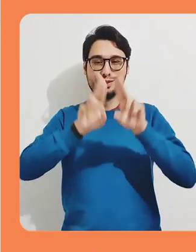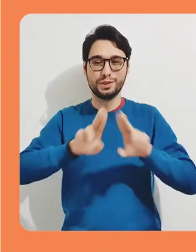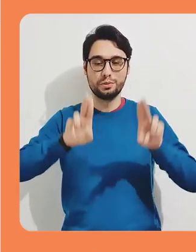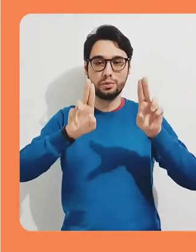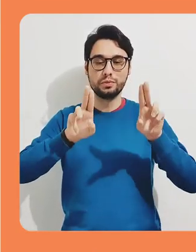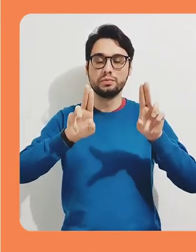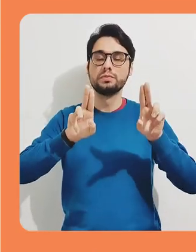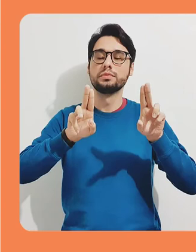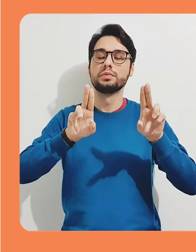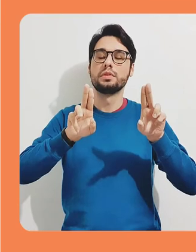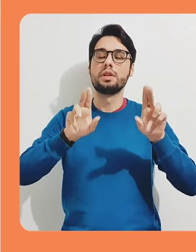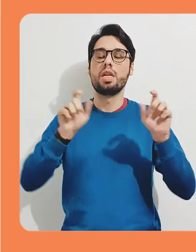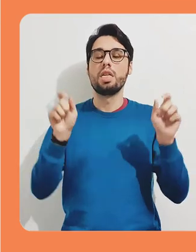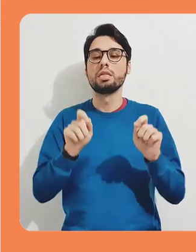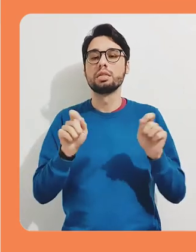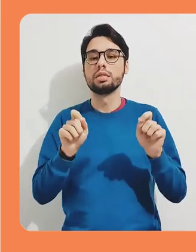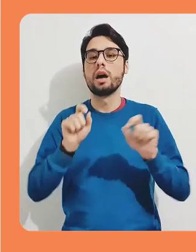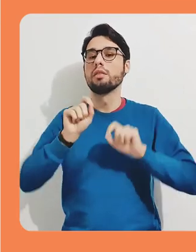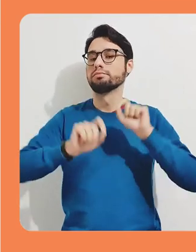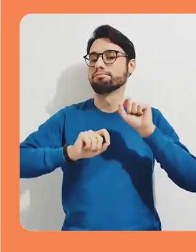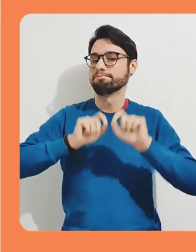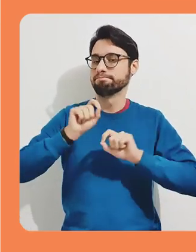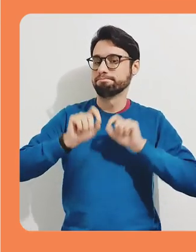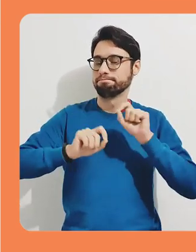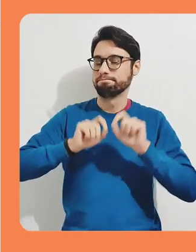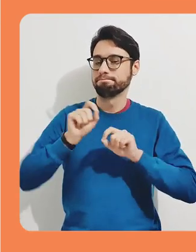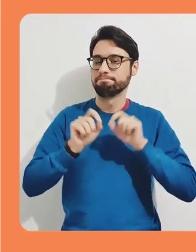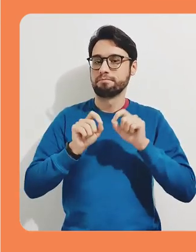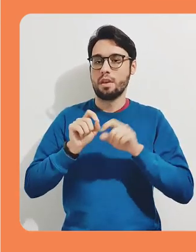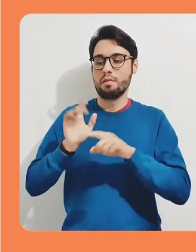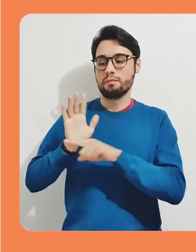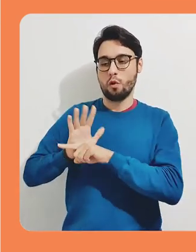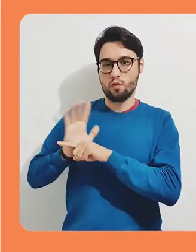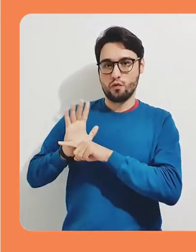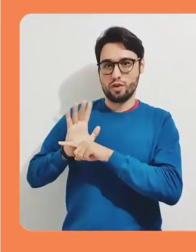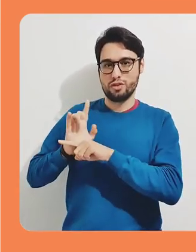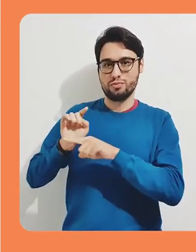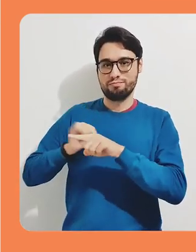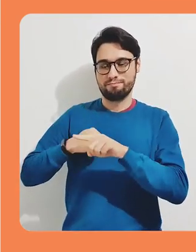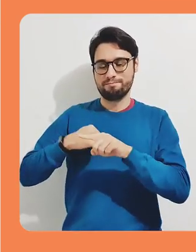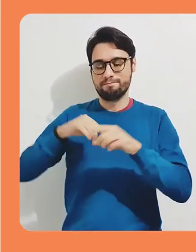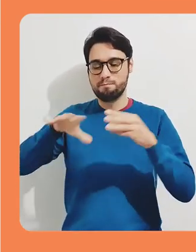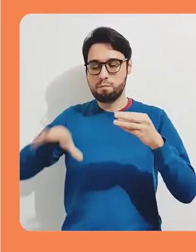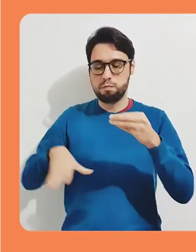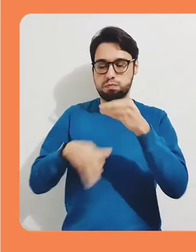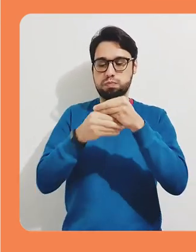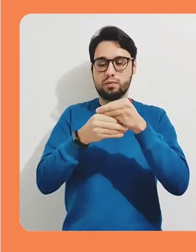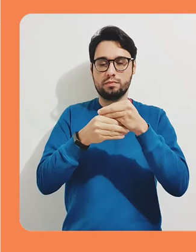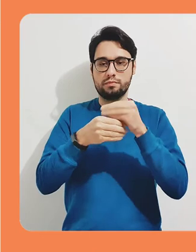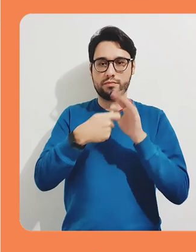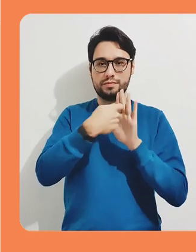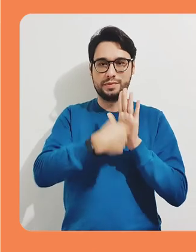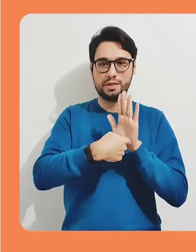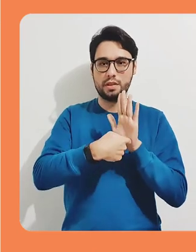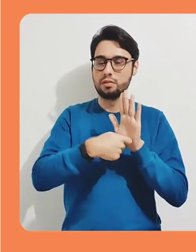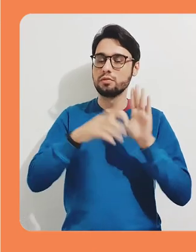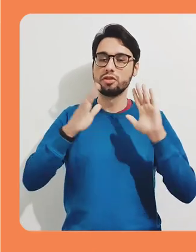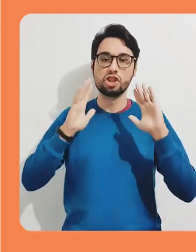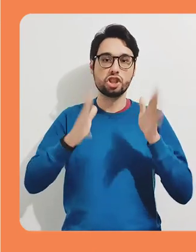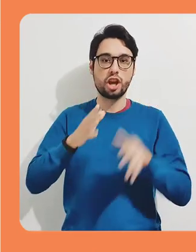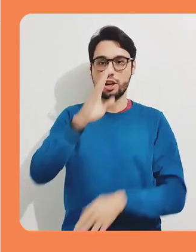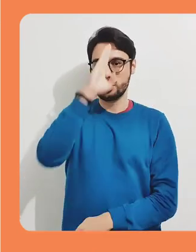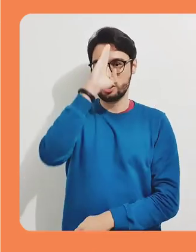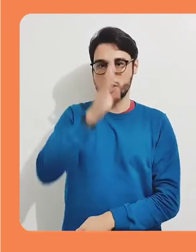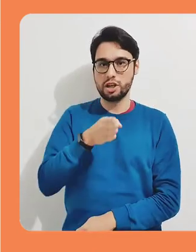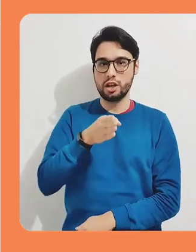vídeo junto ao texto. Mesma coisa para as imagens. E o que é interessante no Moodle